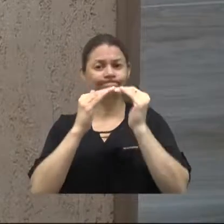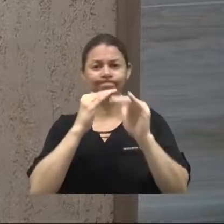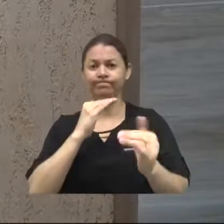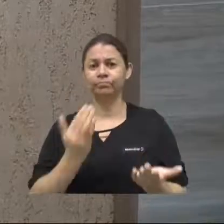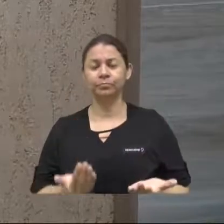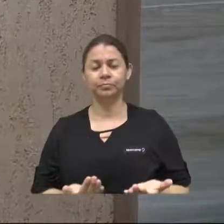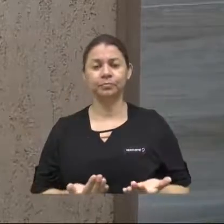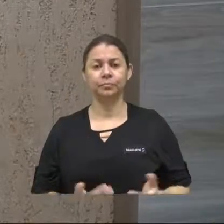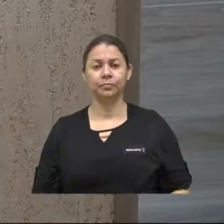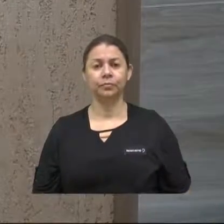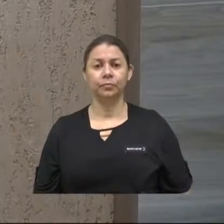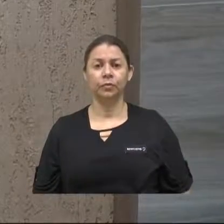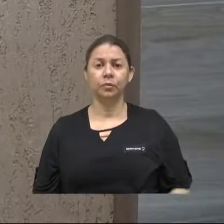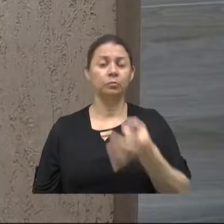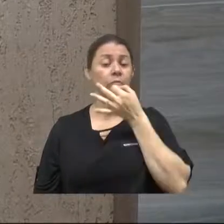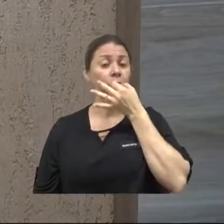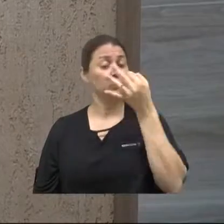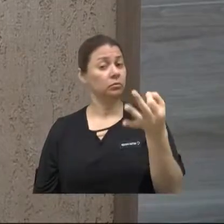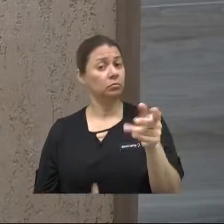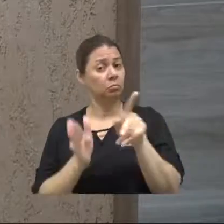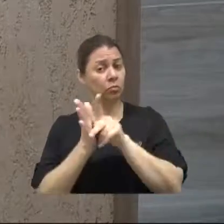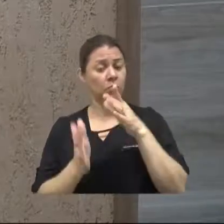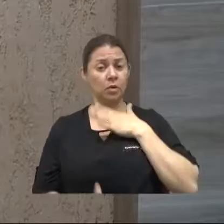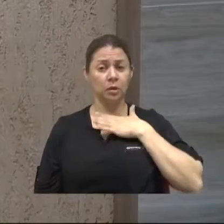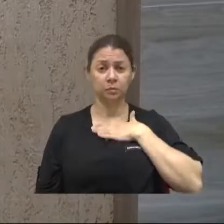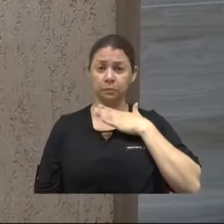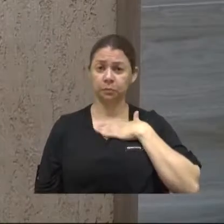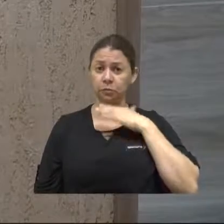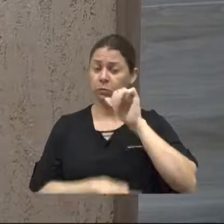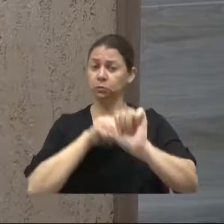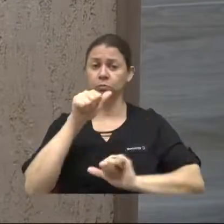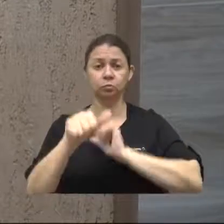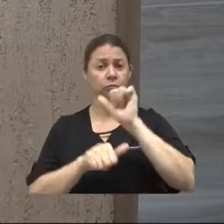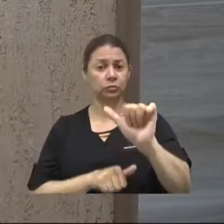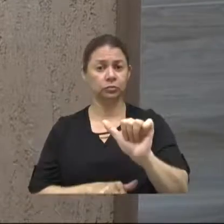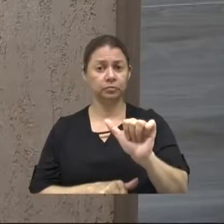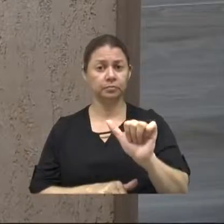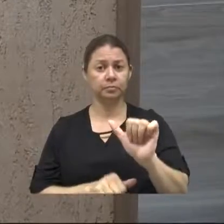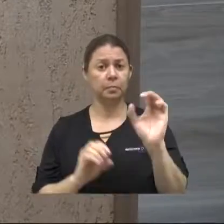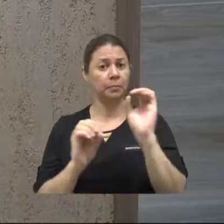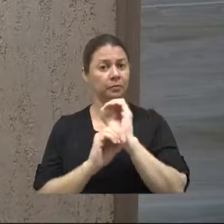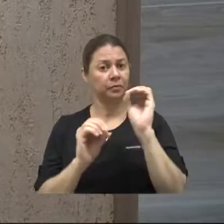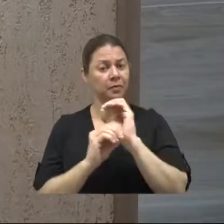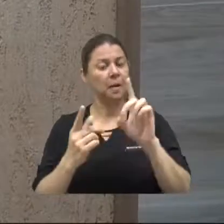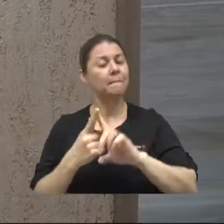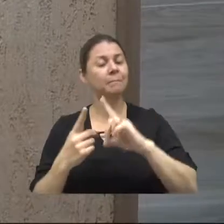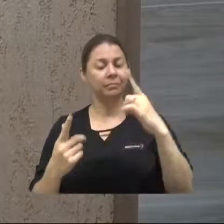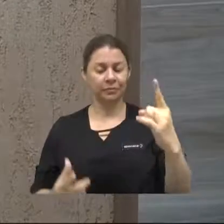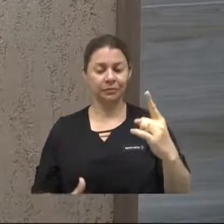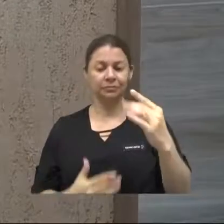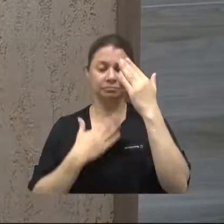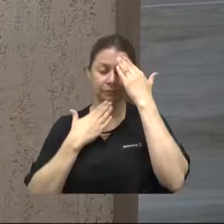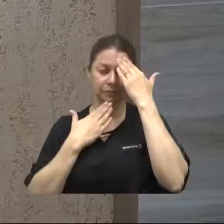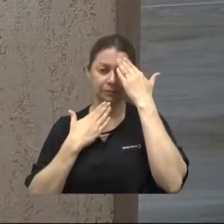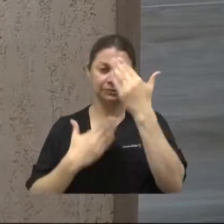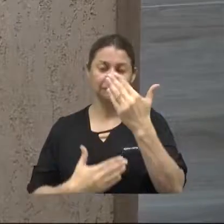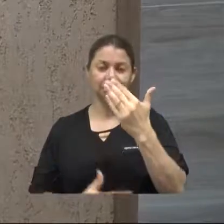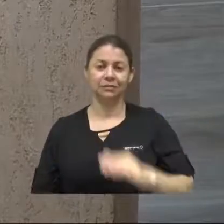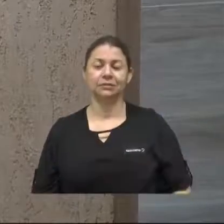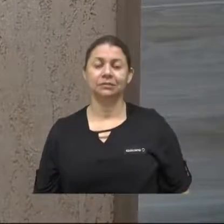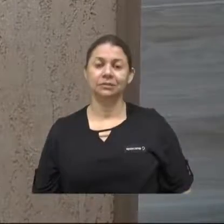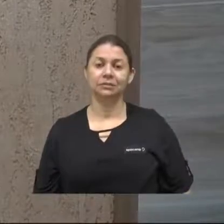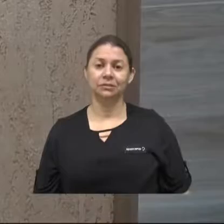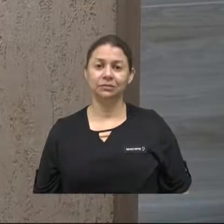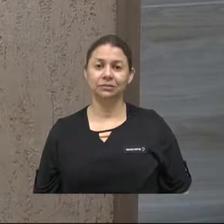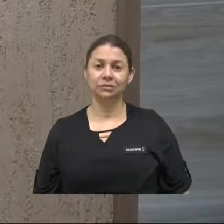essa visão, não mudarei, mas, acima de tudo, faço votos que dê certo, porque eu também faço parte